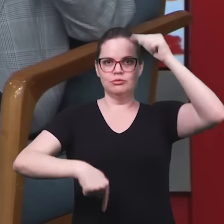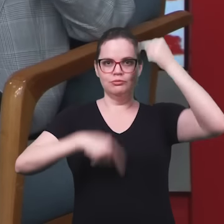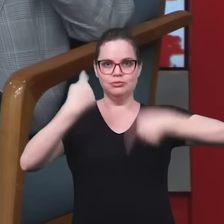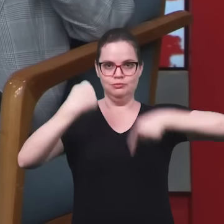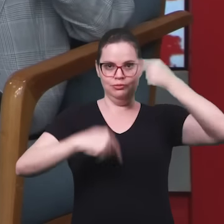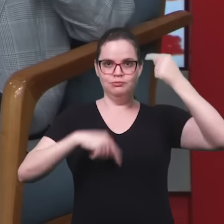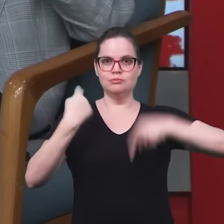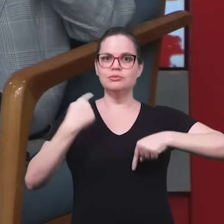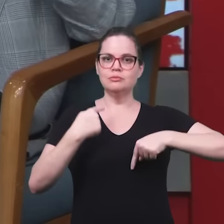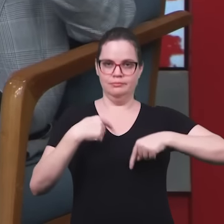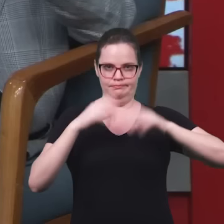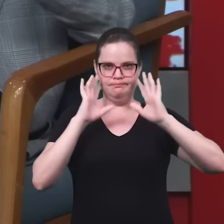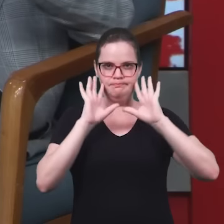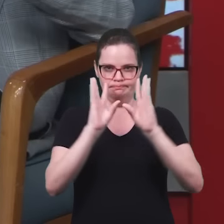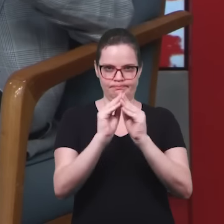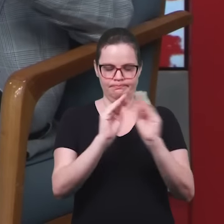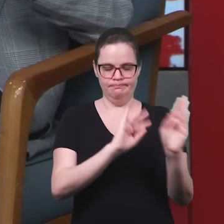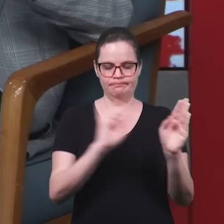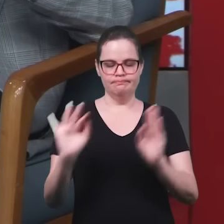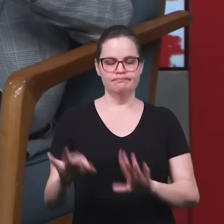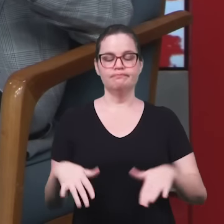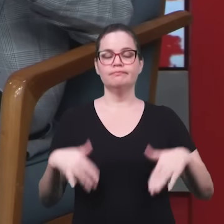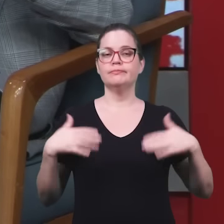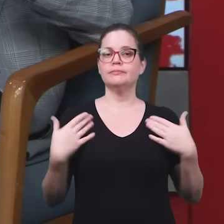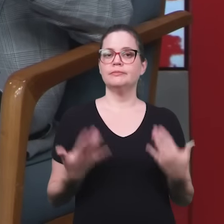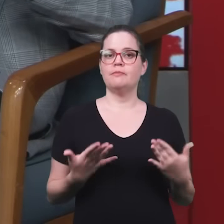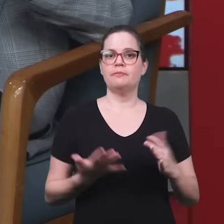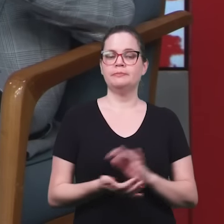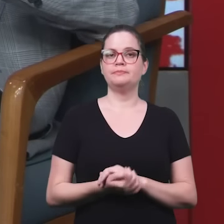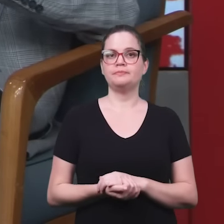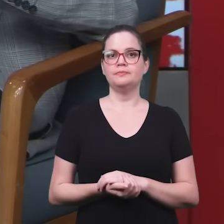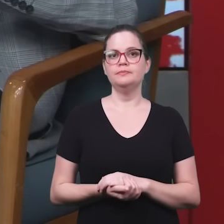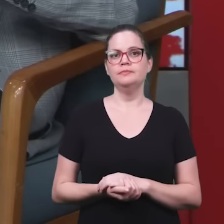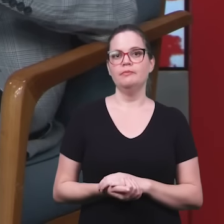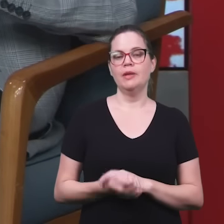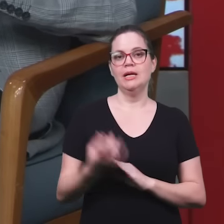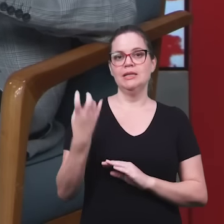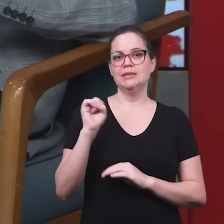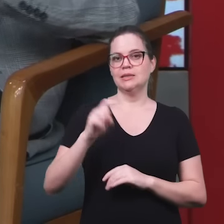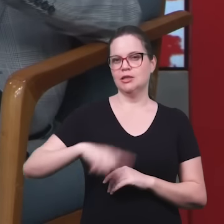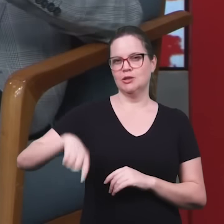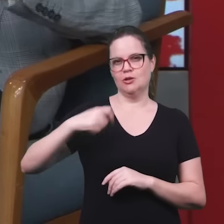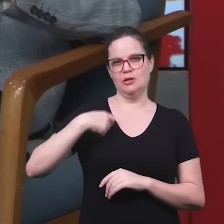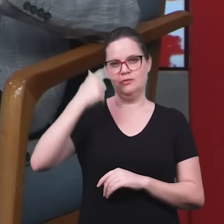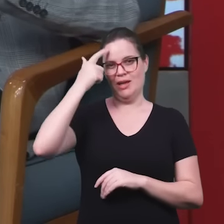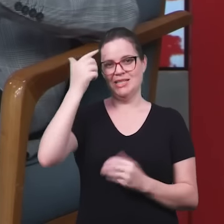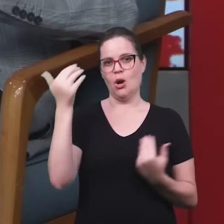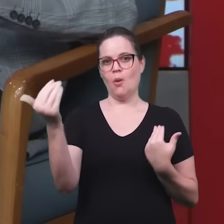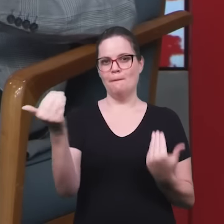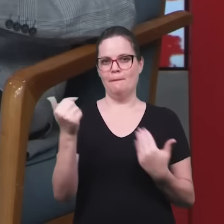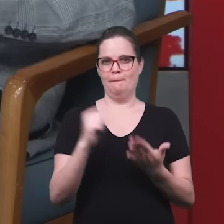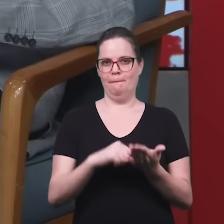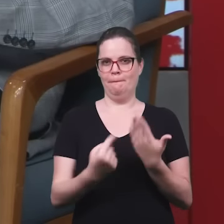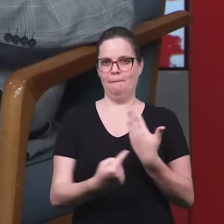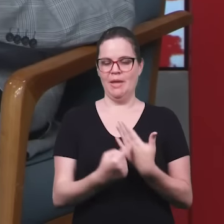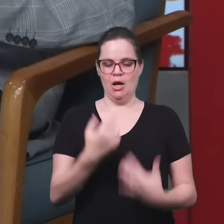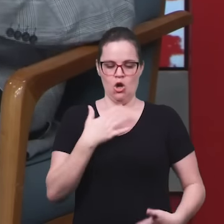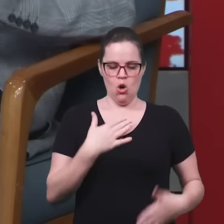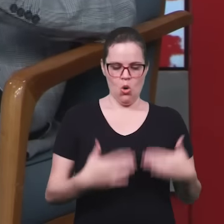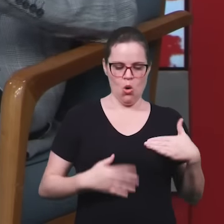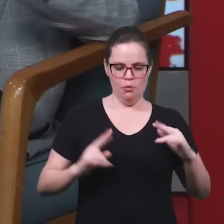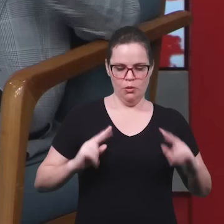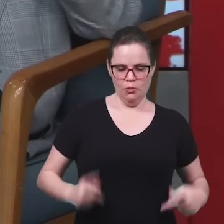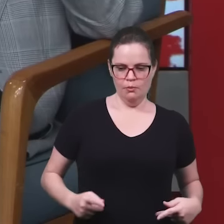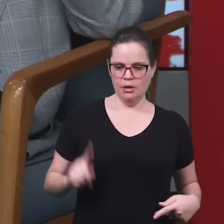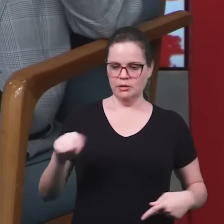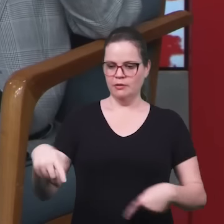meus irmãos, vejam, quando você fala da igreja como um corpo vivo, tudo isso é importante na